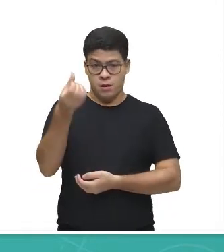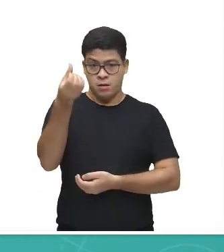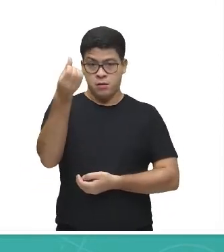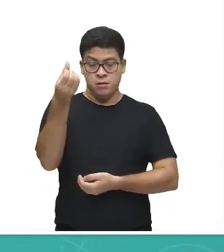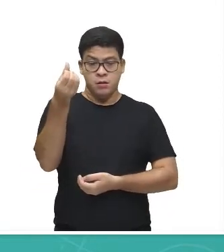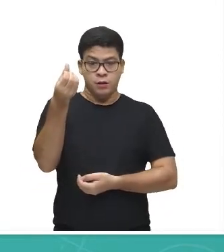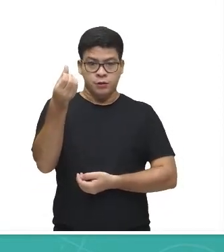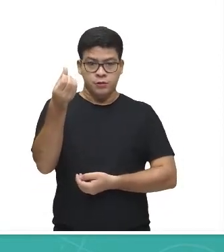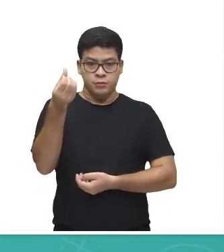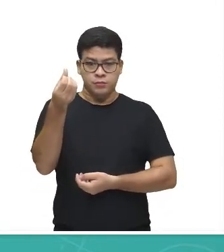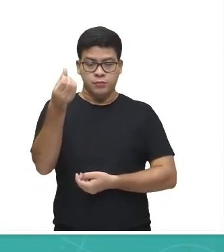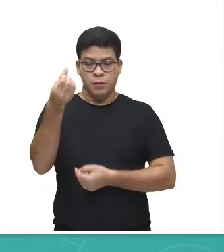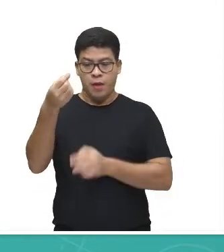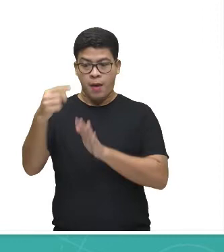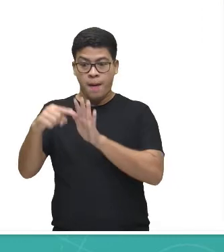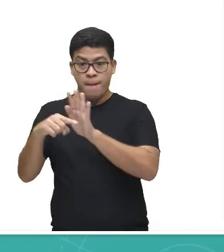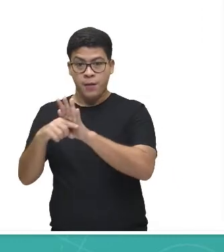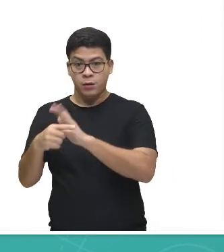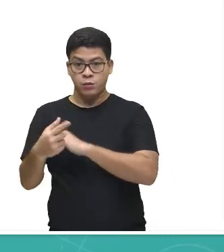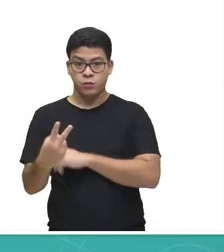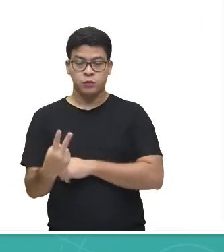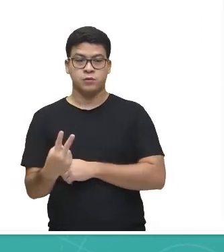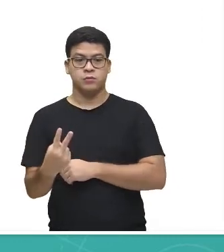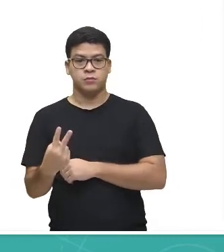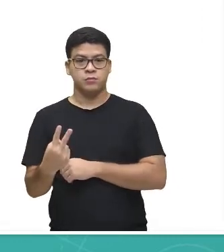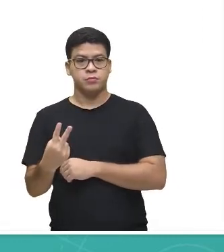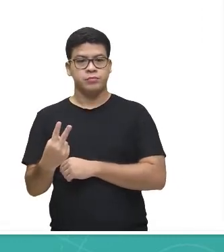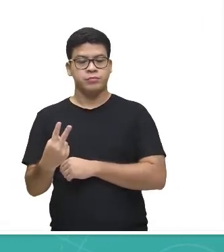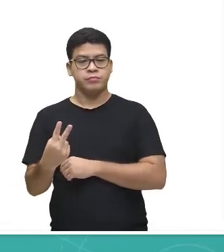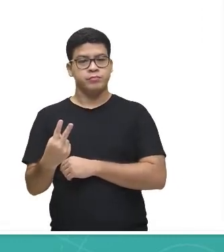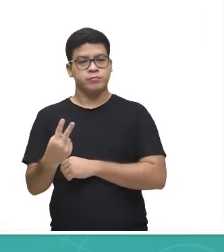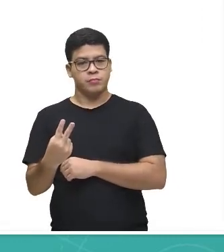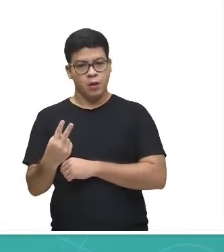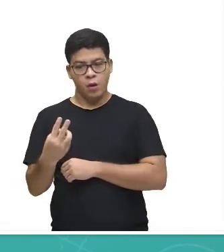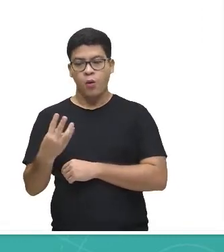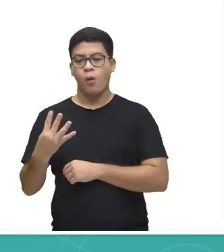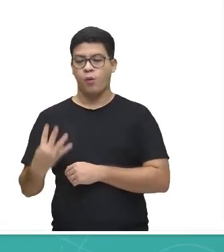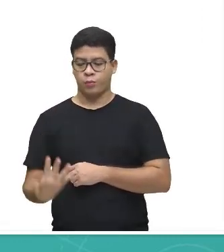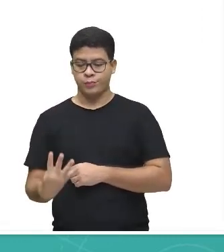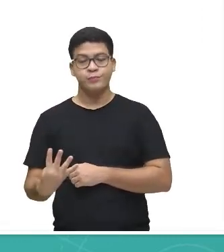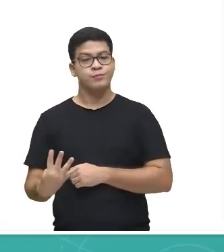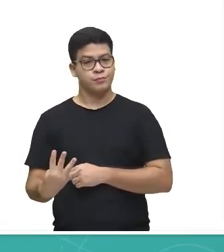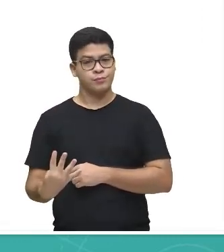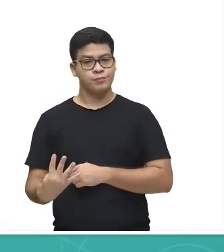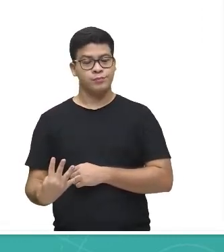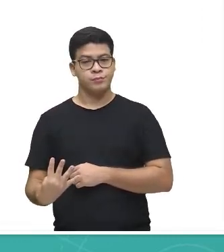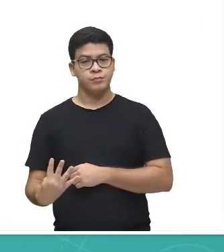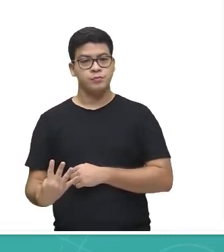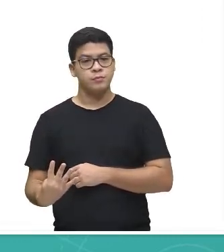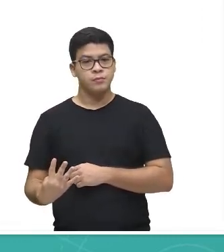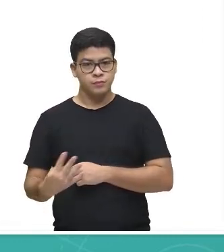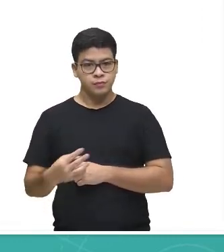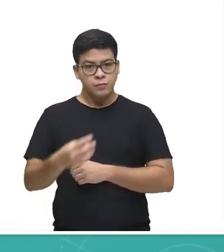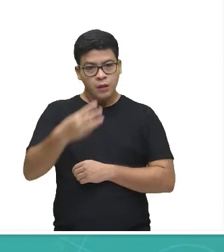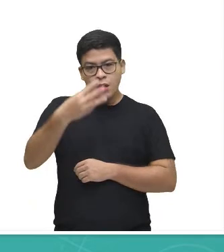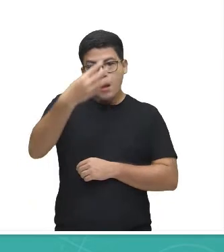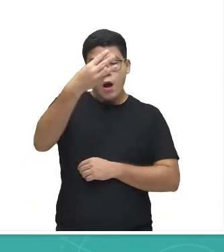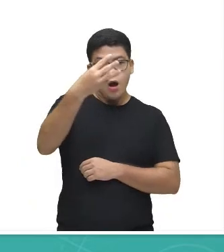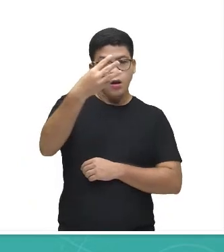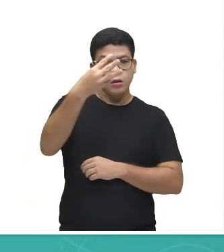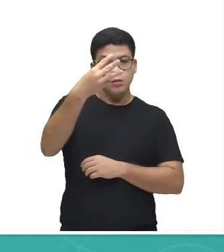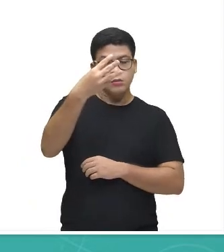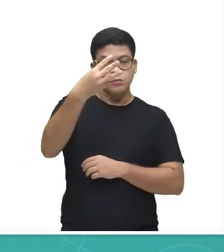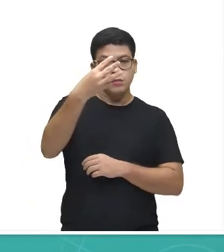2 unidades. Quanto vai sobrar? 4, né? Então, 6 menos 2, 4. Aqui eu tenho 3 unidades,